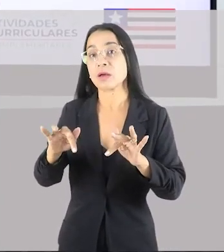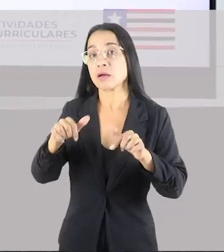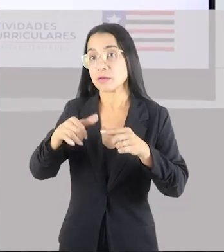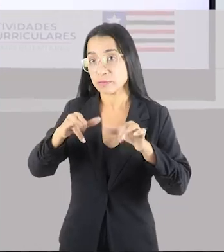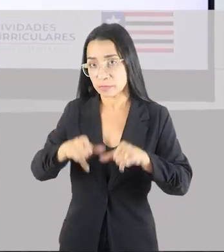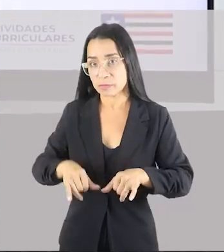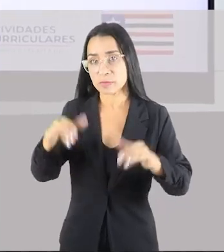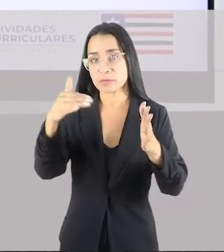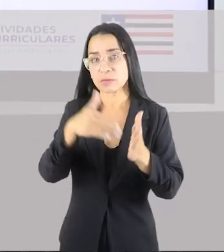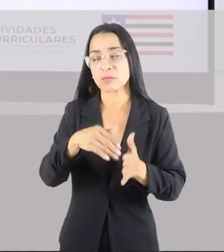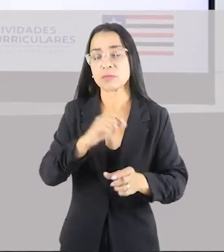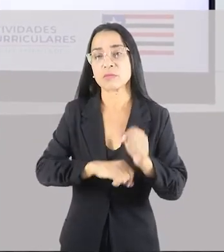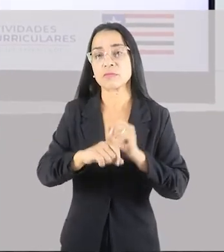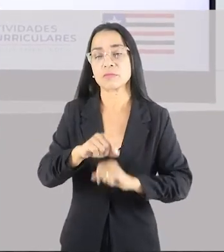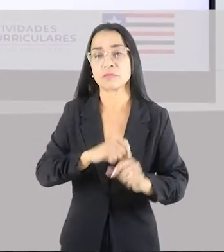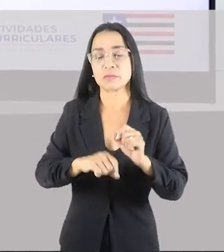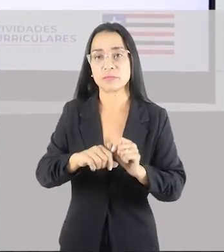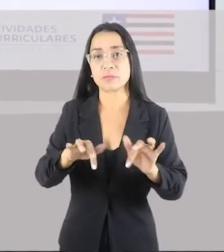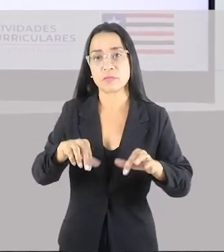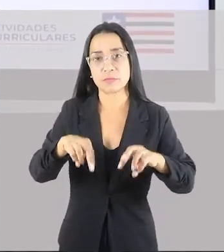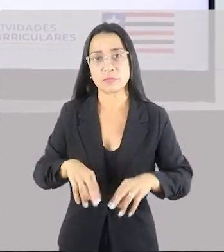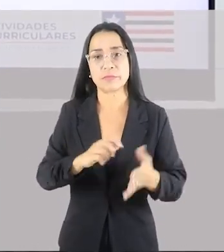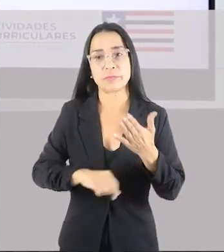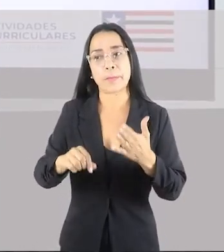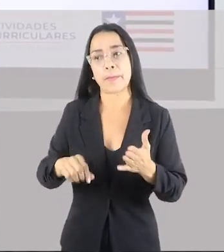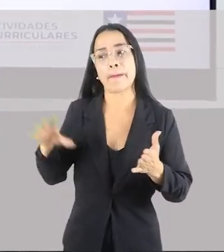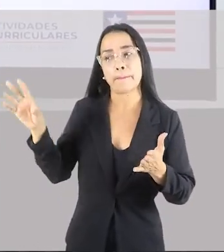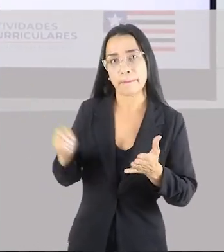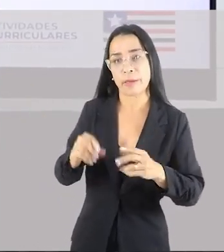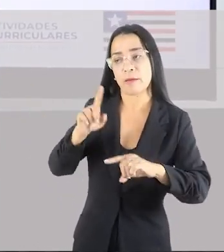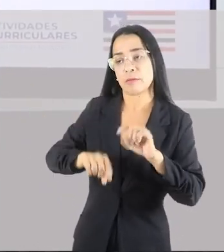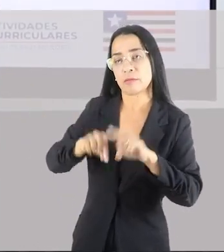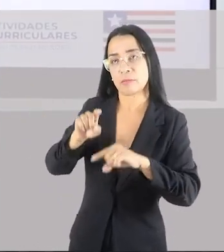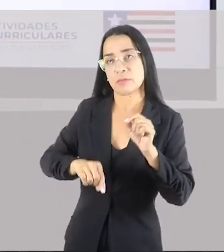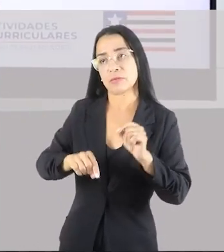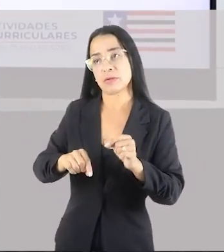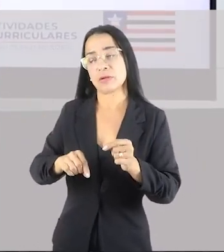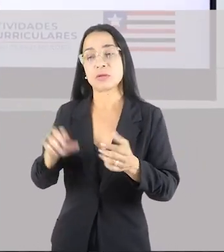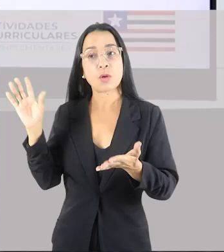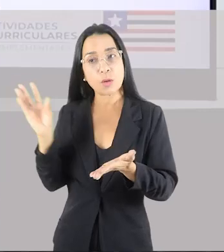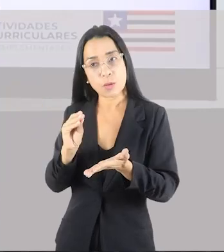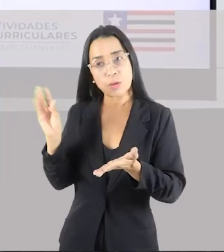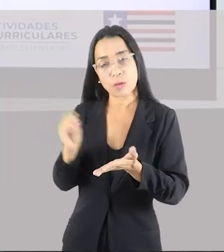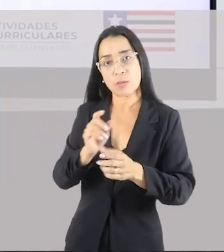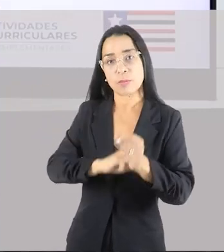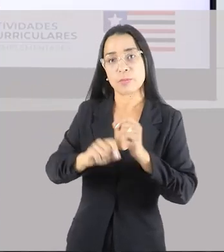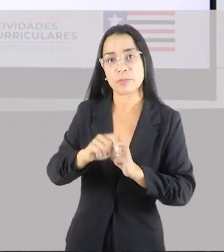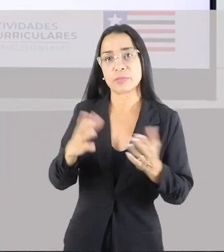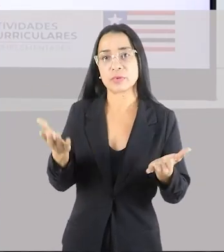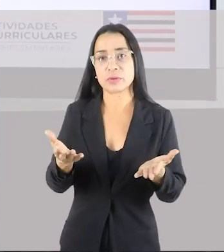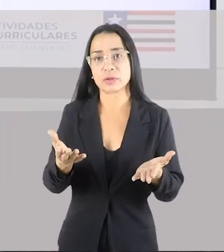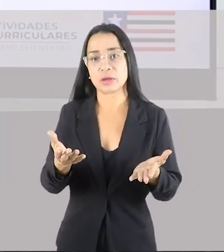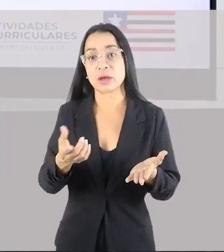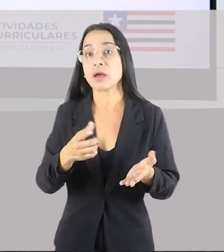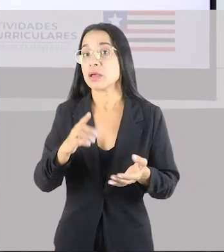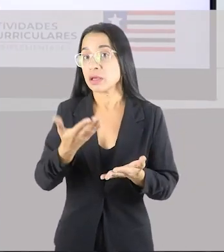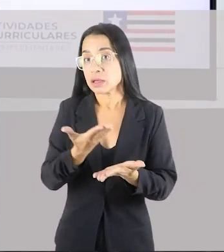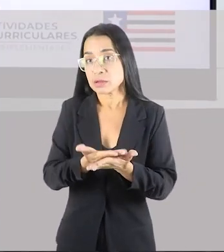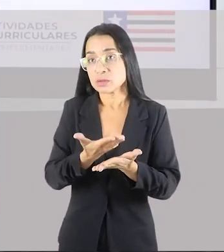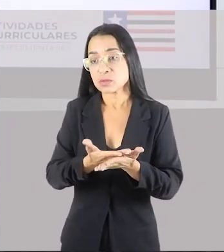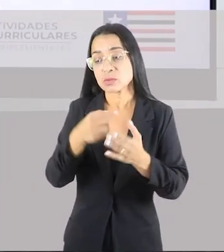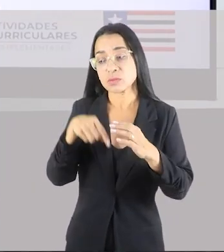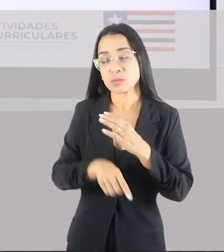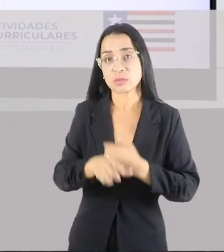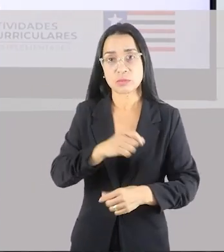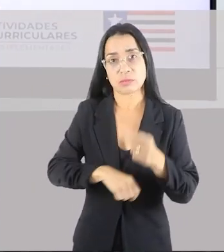dessa aula, a pegar o teu material, fazer as anotações e ficar aqui com a gente pegando aí todo o conhecimento necessário